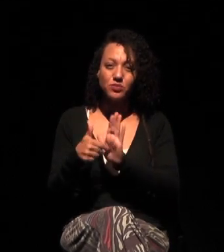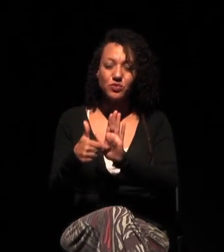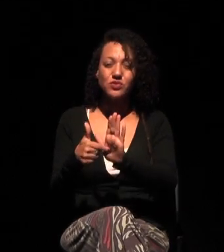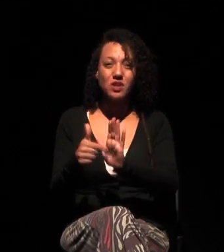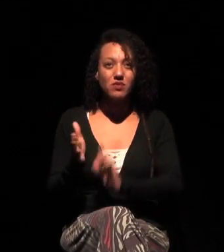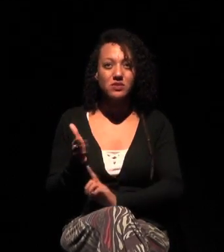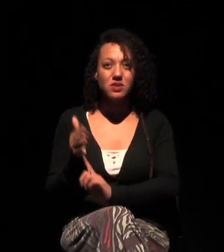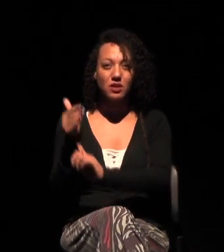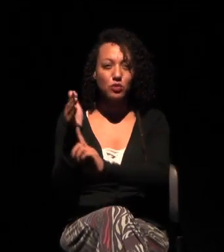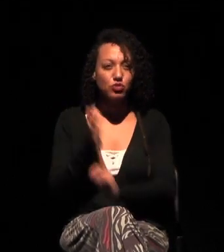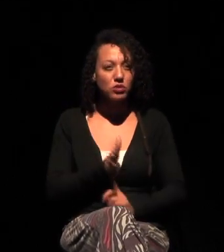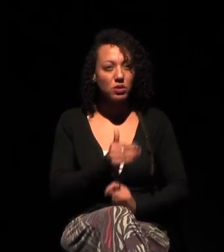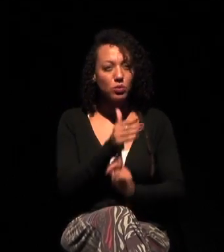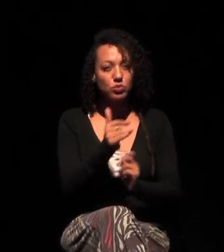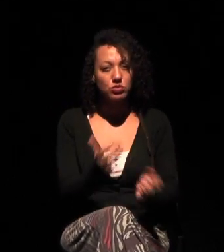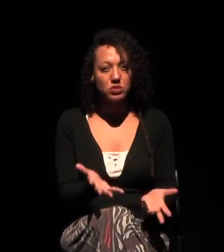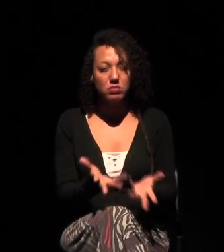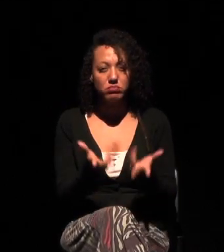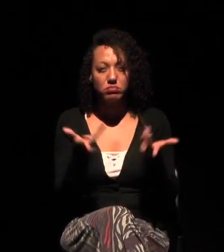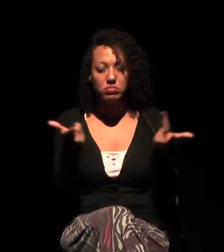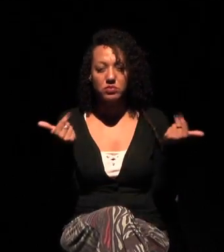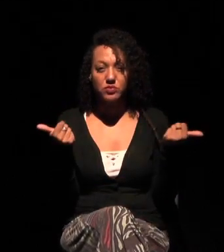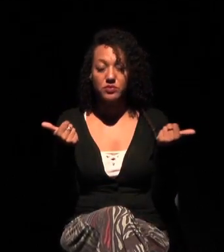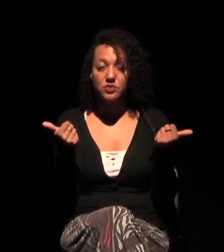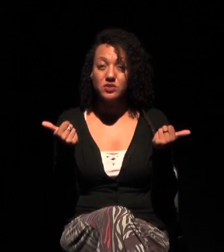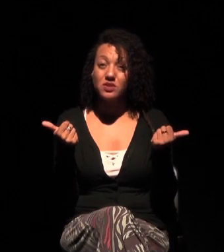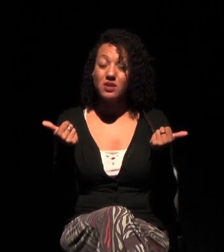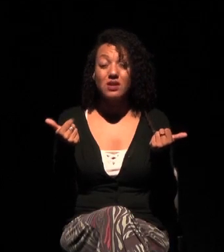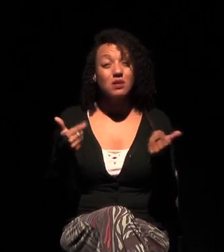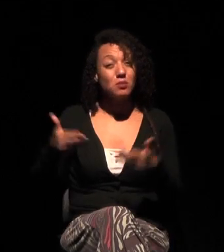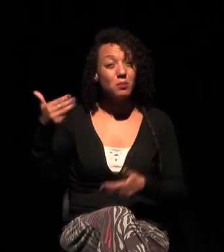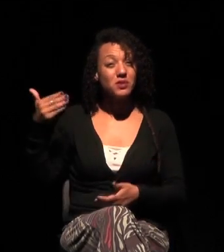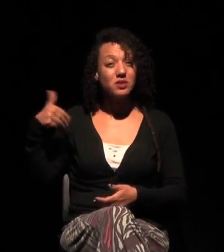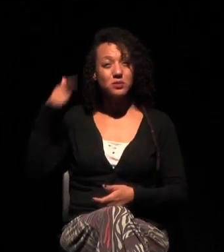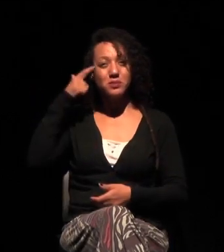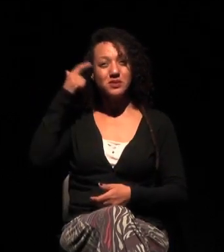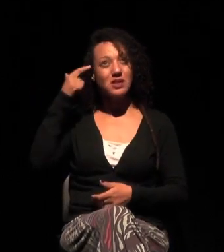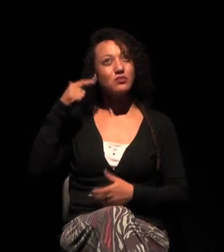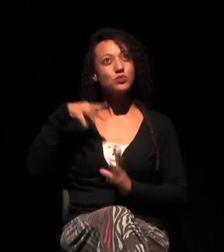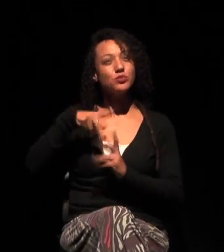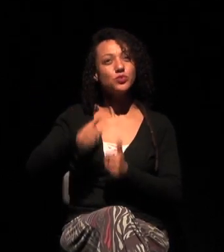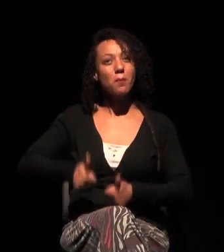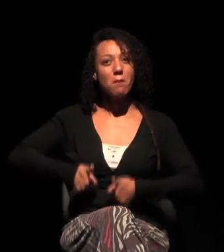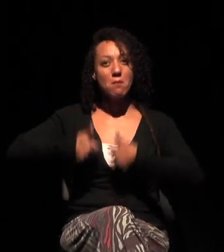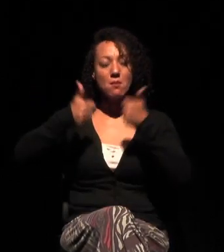tecnológicas e de facto o mundo seria maravilhoso